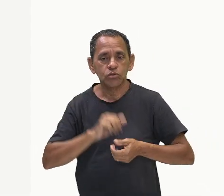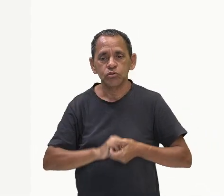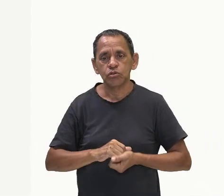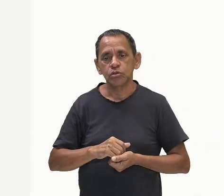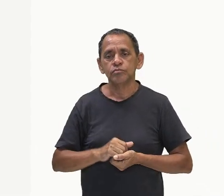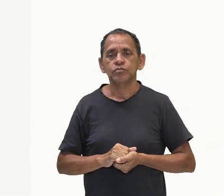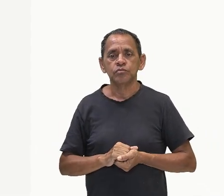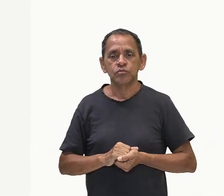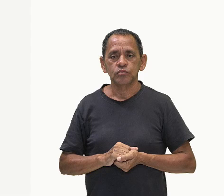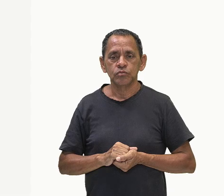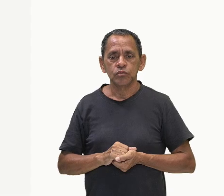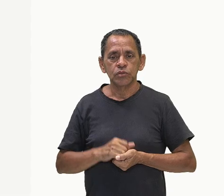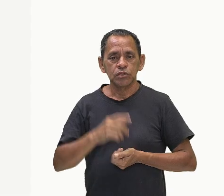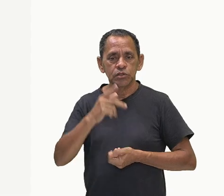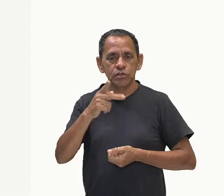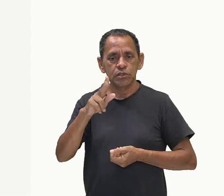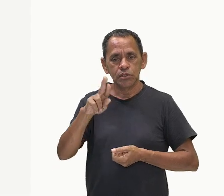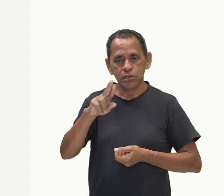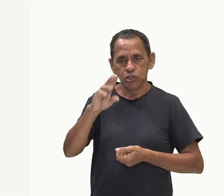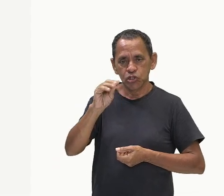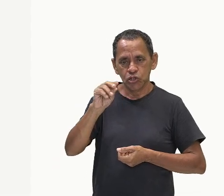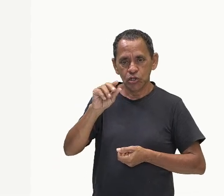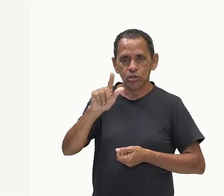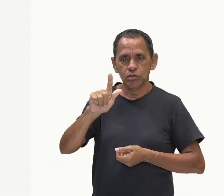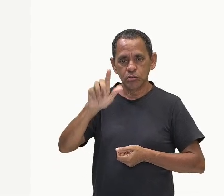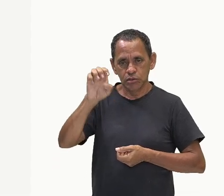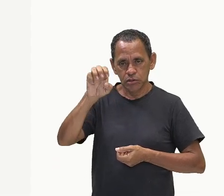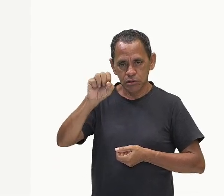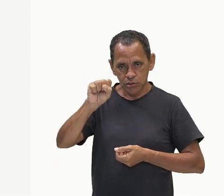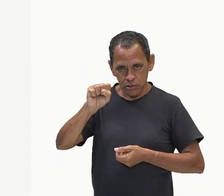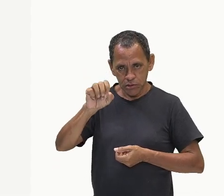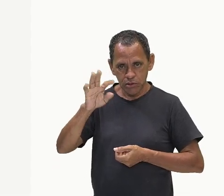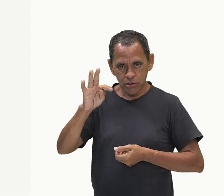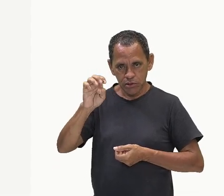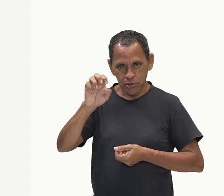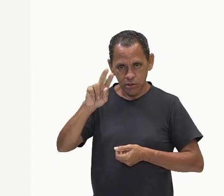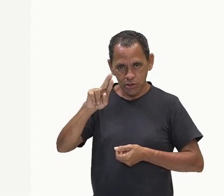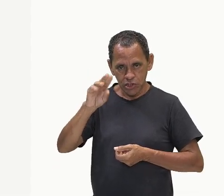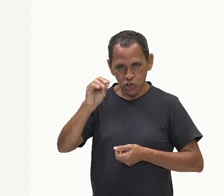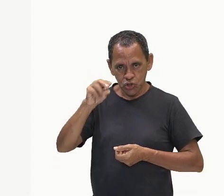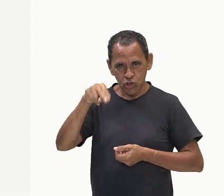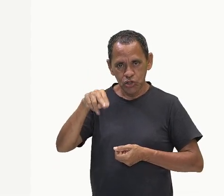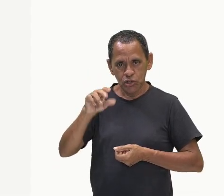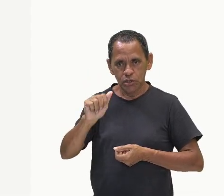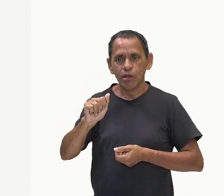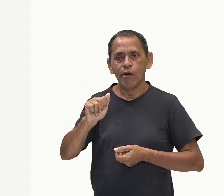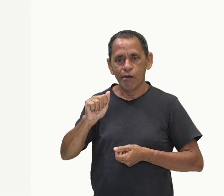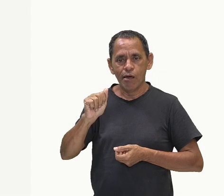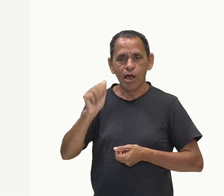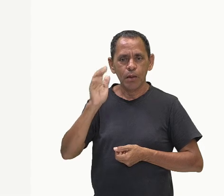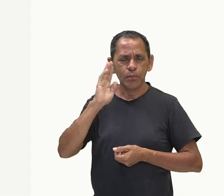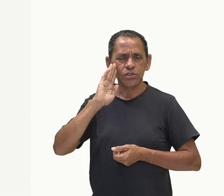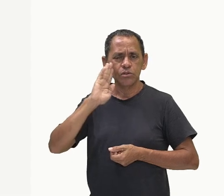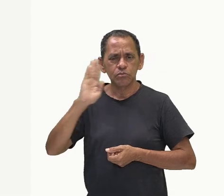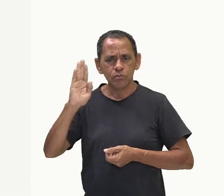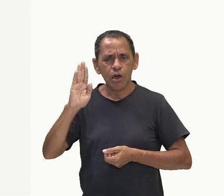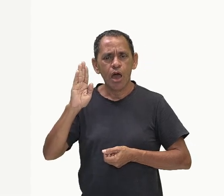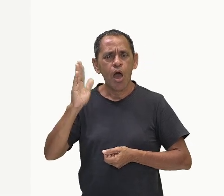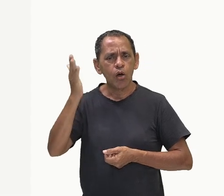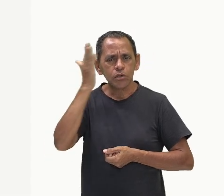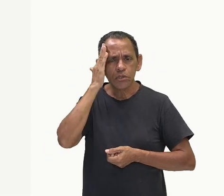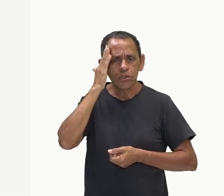esses, professora? Não. A princípio, é interessante vocês entenderem que eles são femininos, eles são